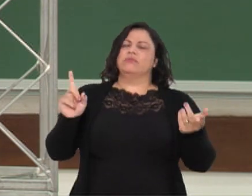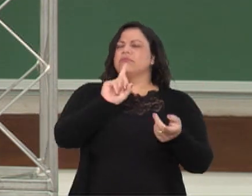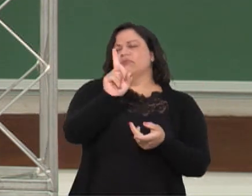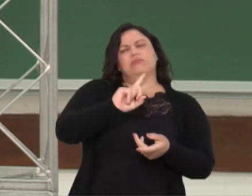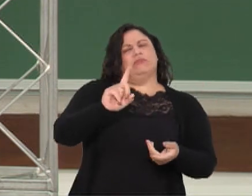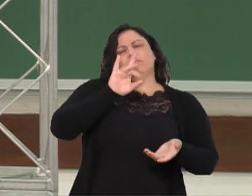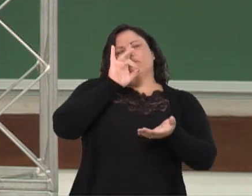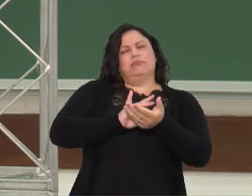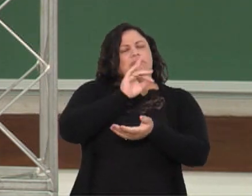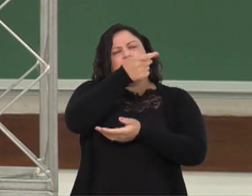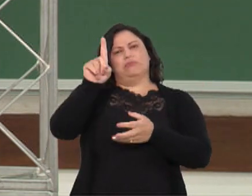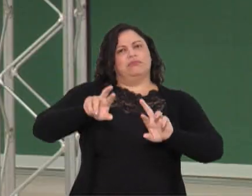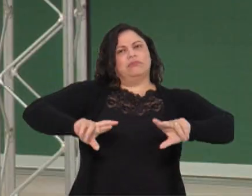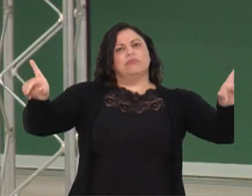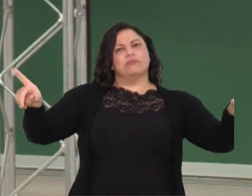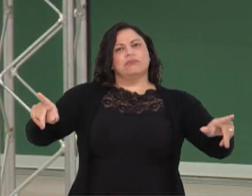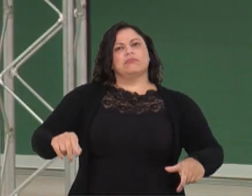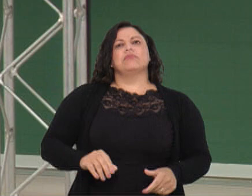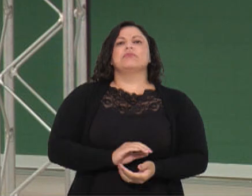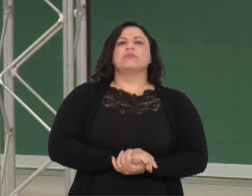estão.